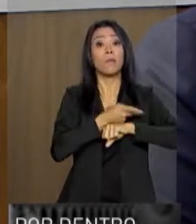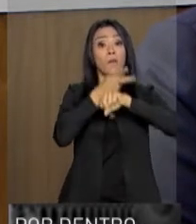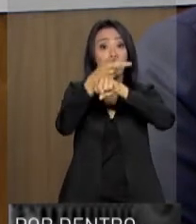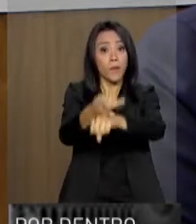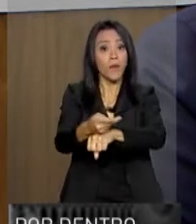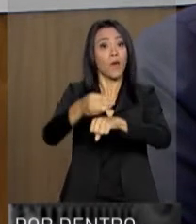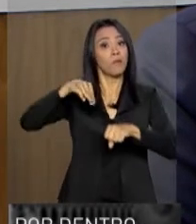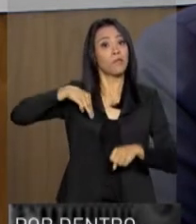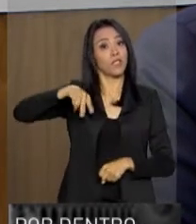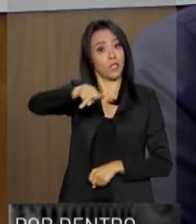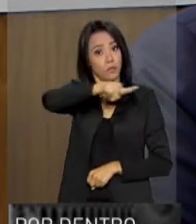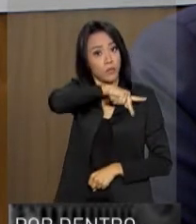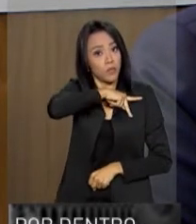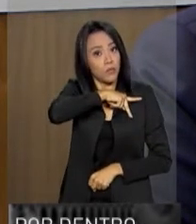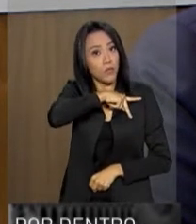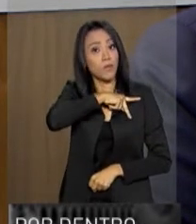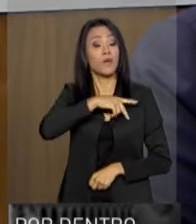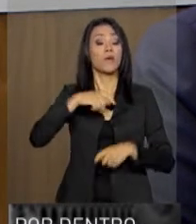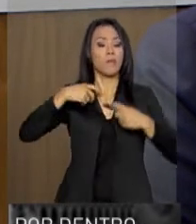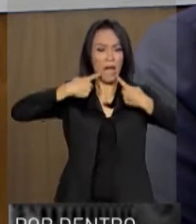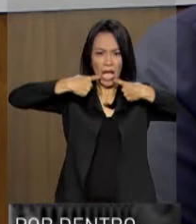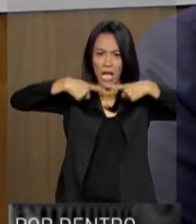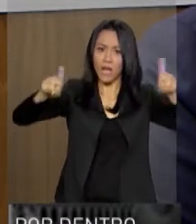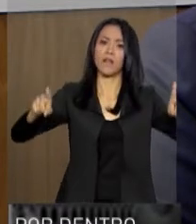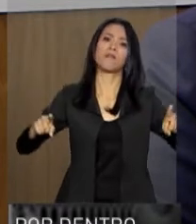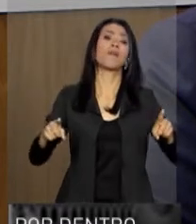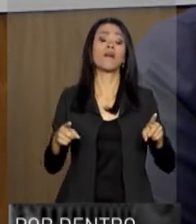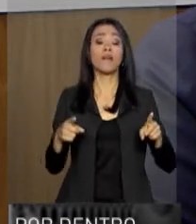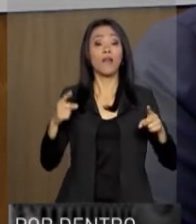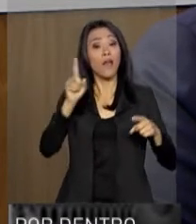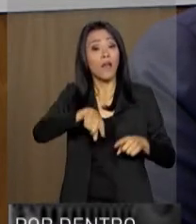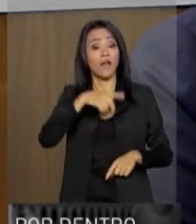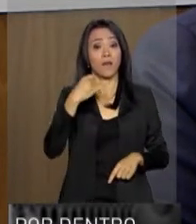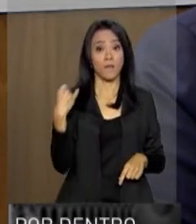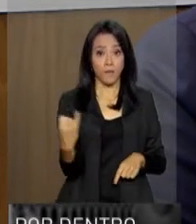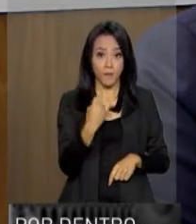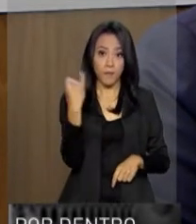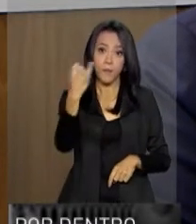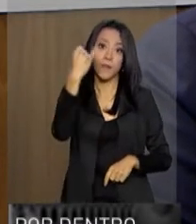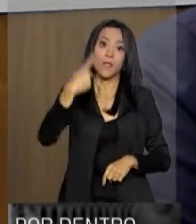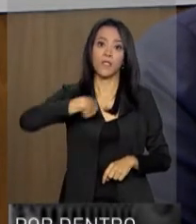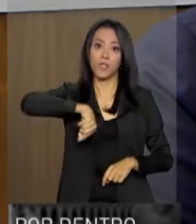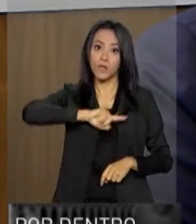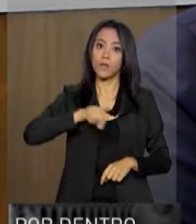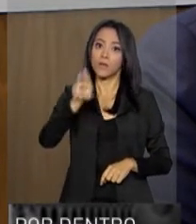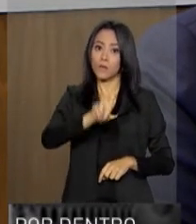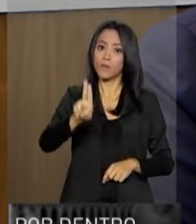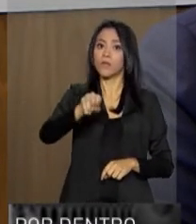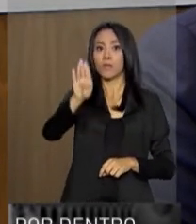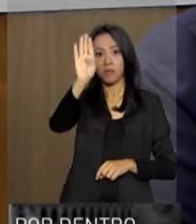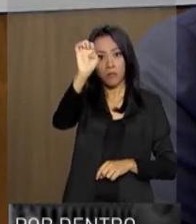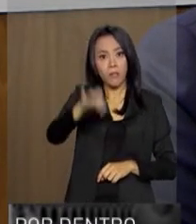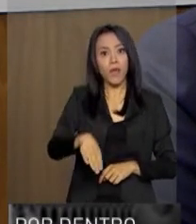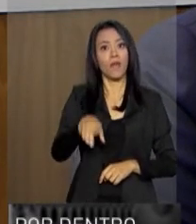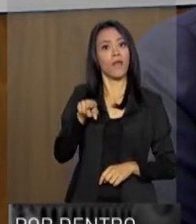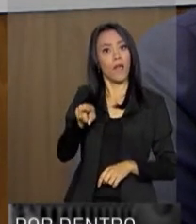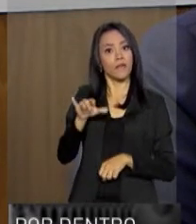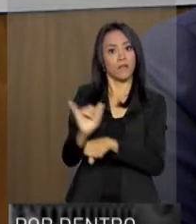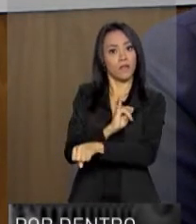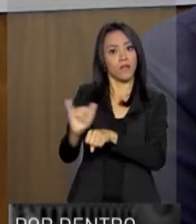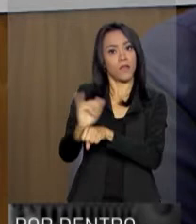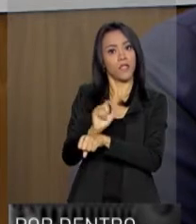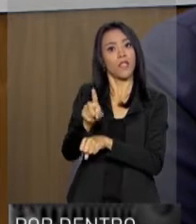comunicação para dar visibilidade à sua reclamação é muito importante que utilizemos bem esse instrumento de fiscalização